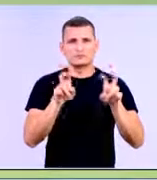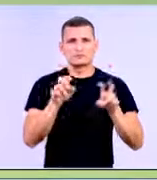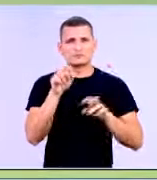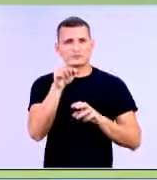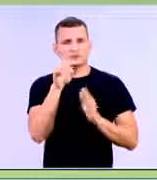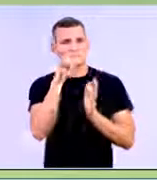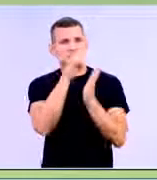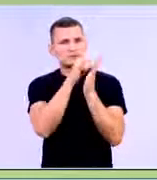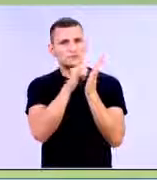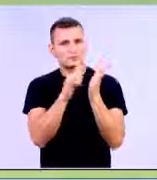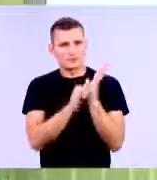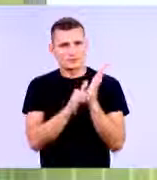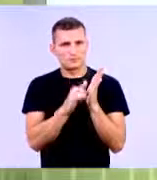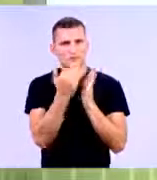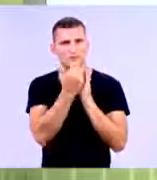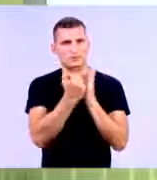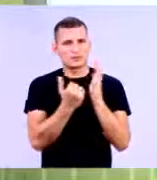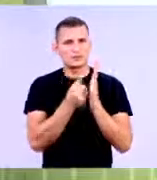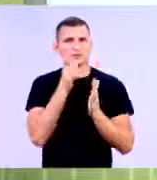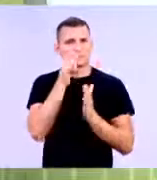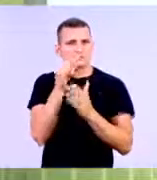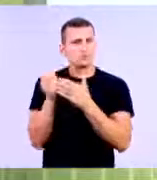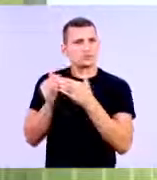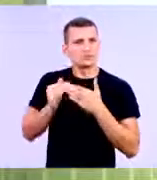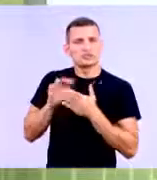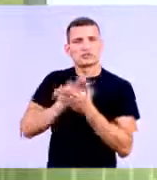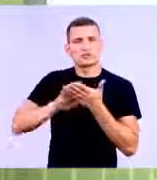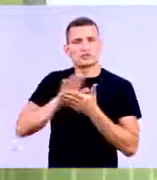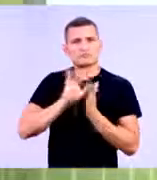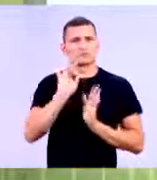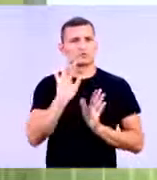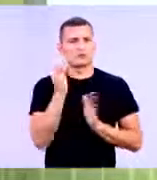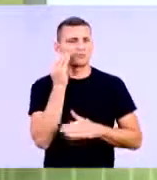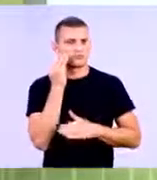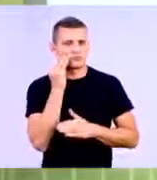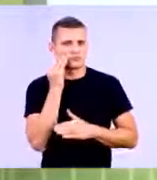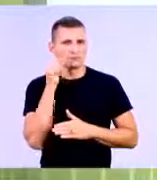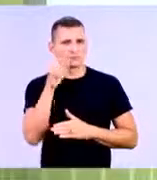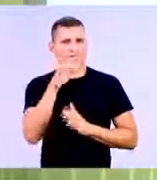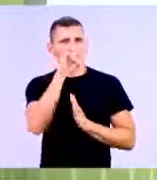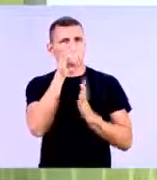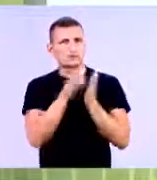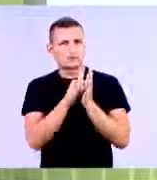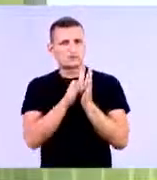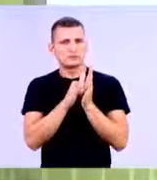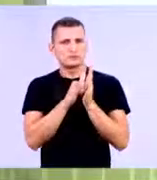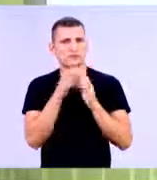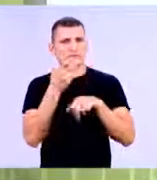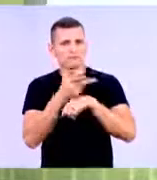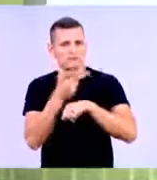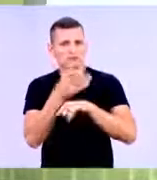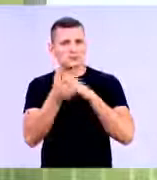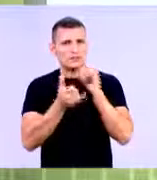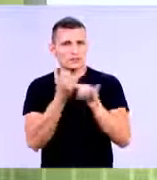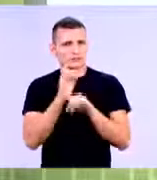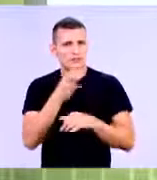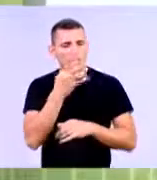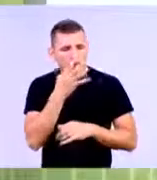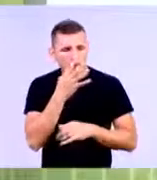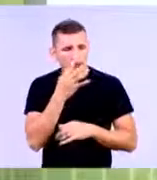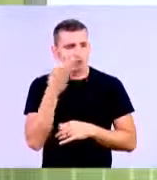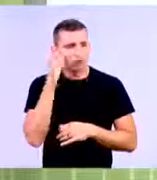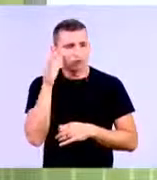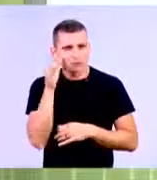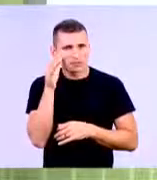instala programas sem pedir de ninguém, só para testar? Você baixa os vídeos da internet só para ver, por